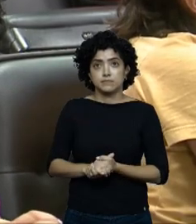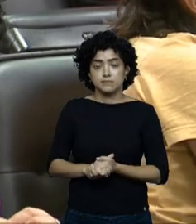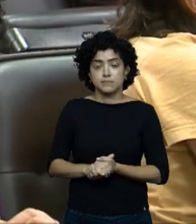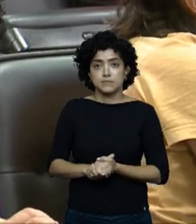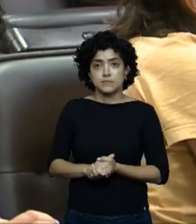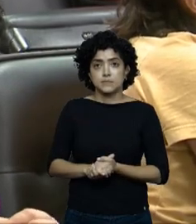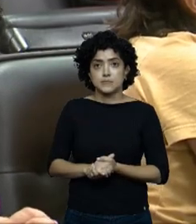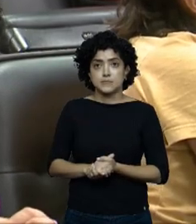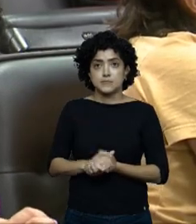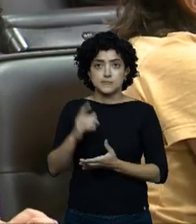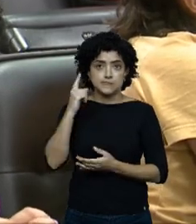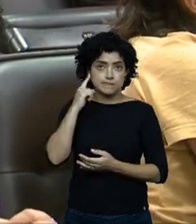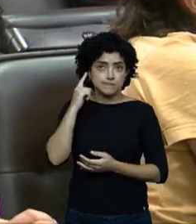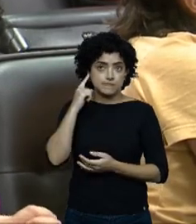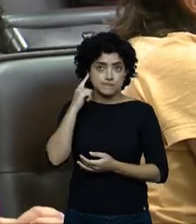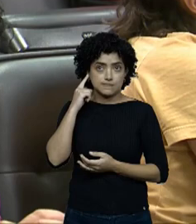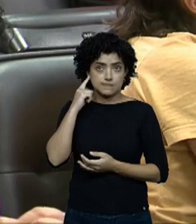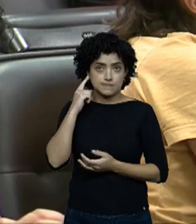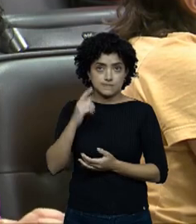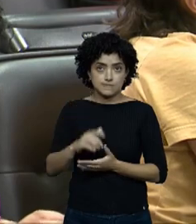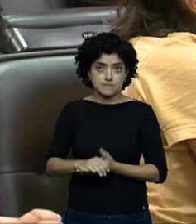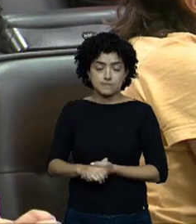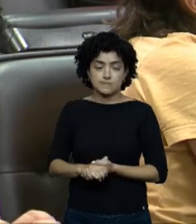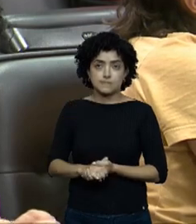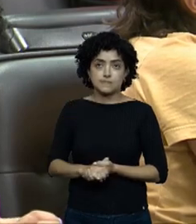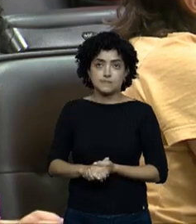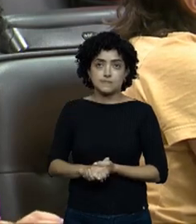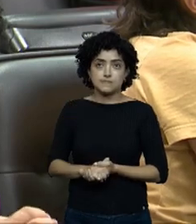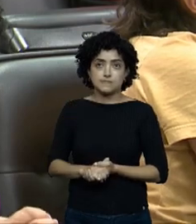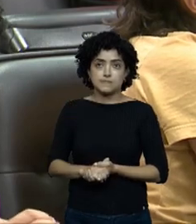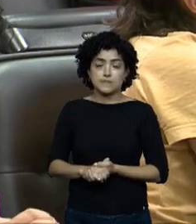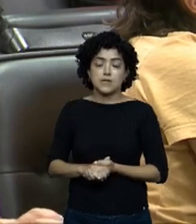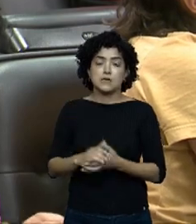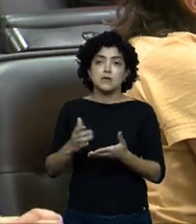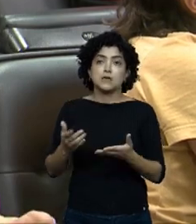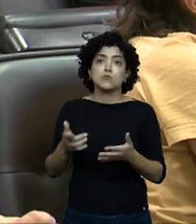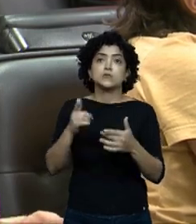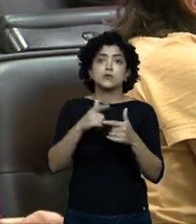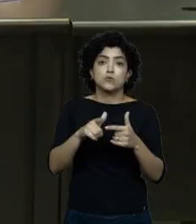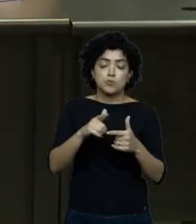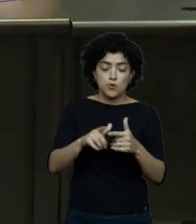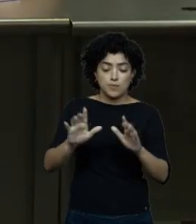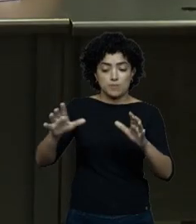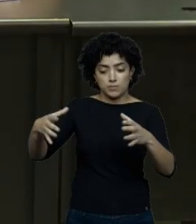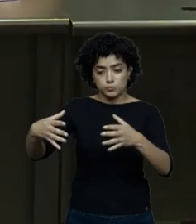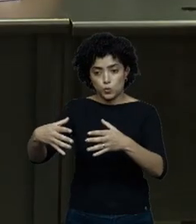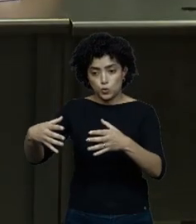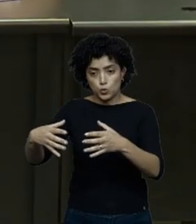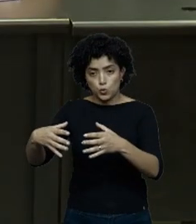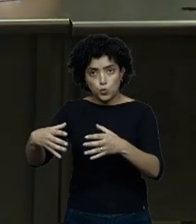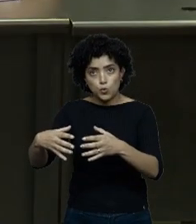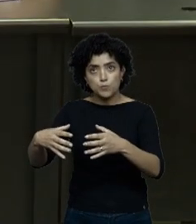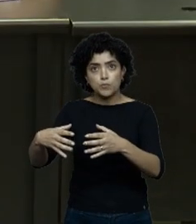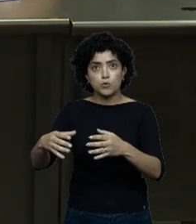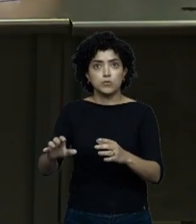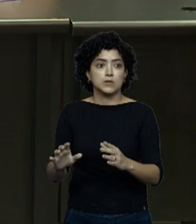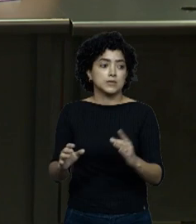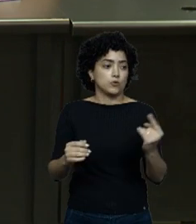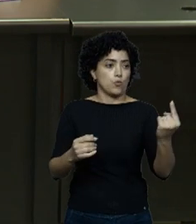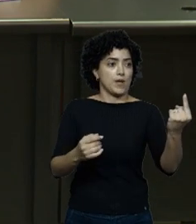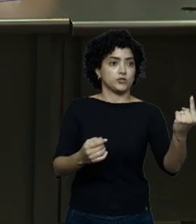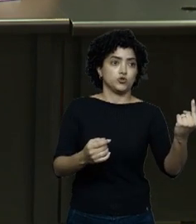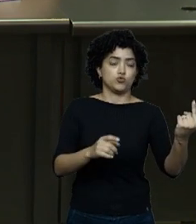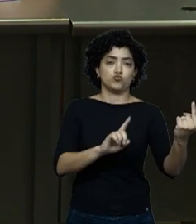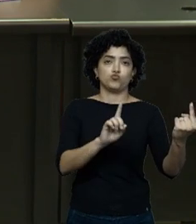e essa é a diferenciação que eu queria fazer né quando nós temos um problema aqui é coletivo né que deixa de ser o problema da Cristiane